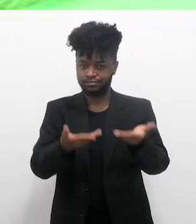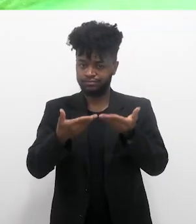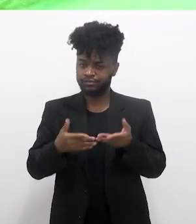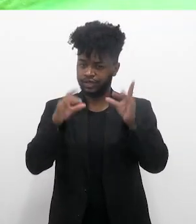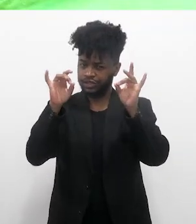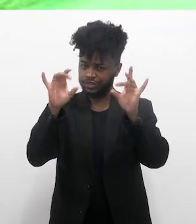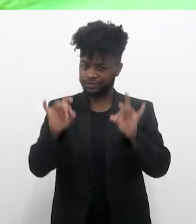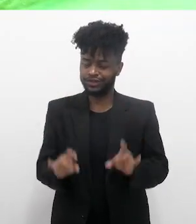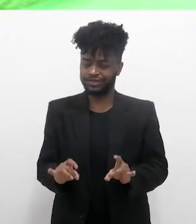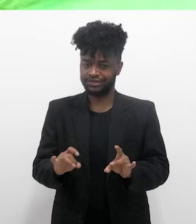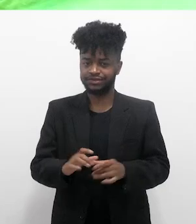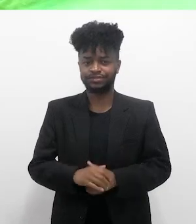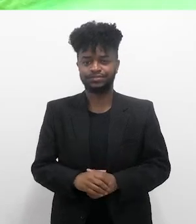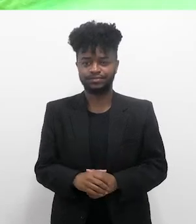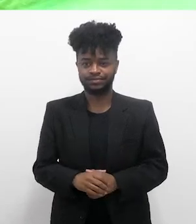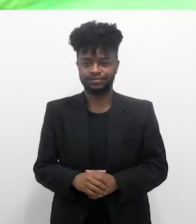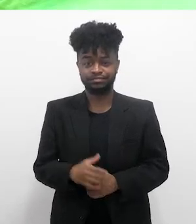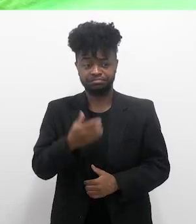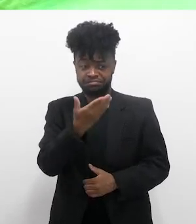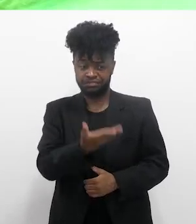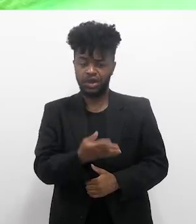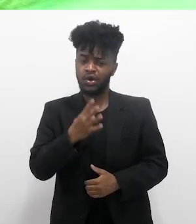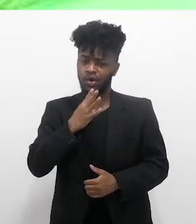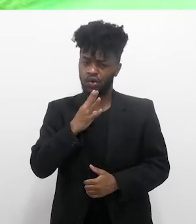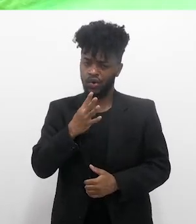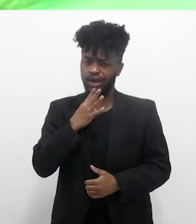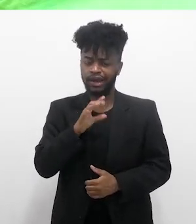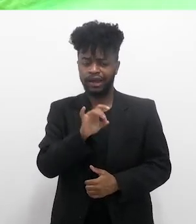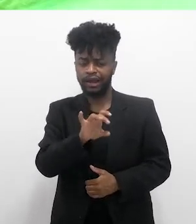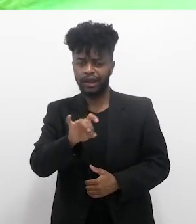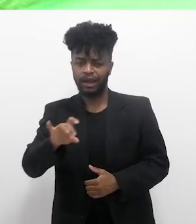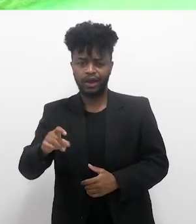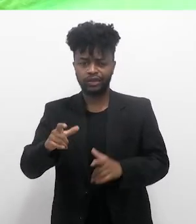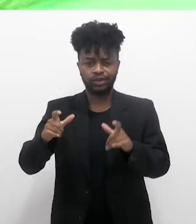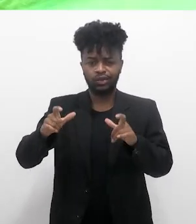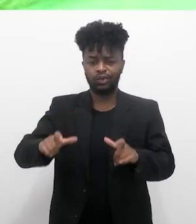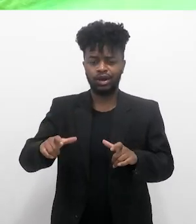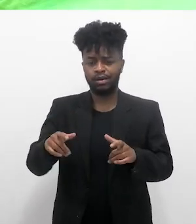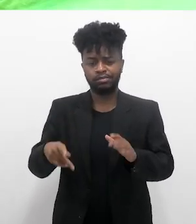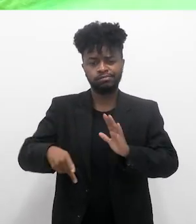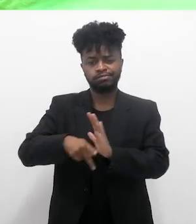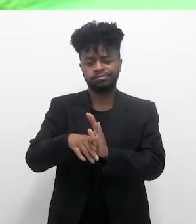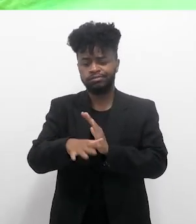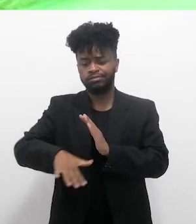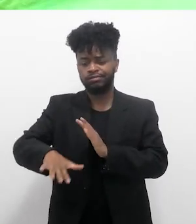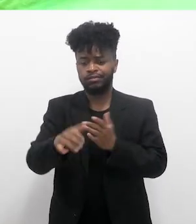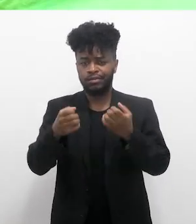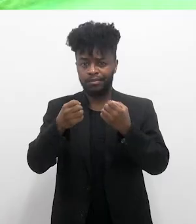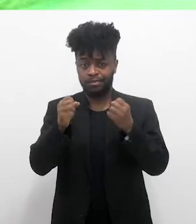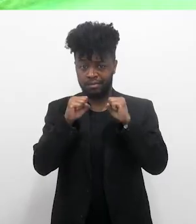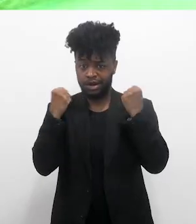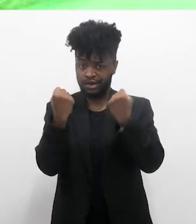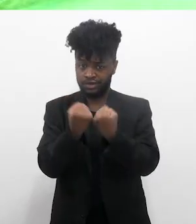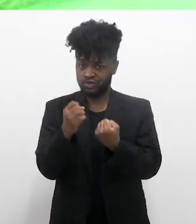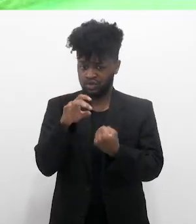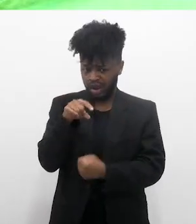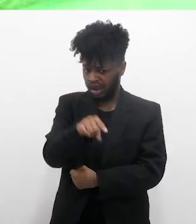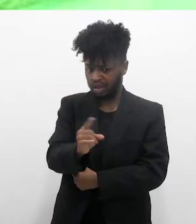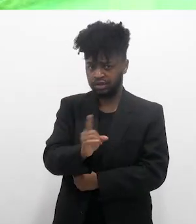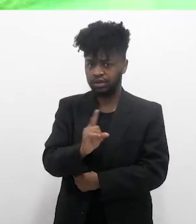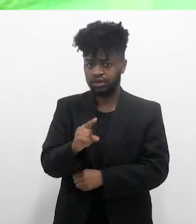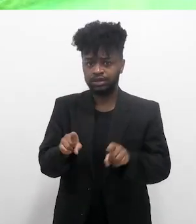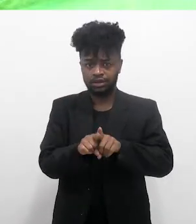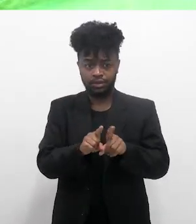muito especial, que conhece cada canto do gramado do Maracanã. E não só de lá, de